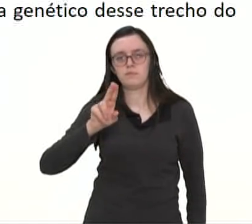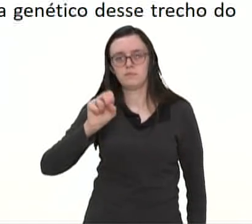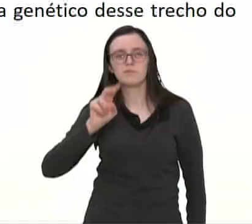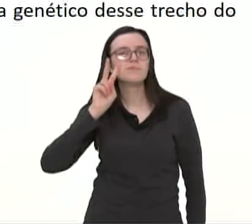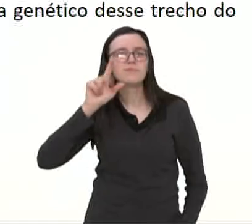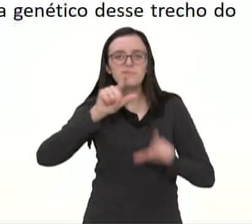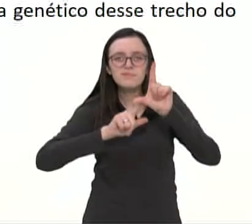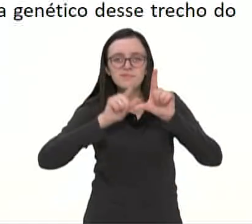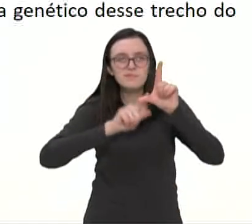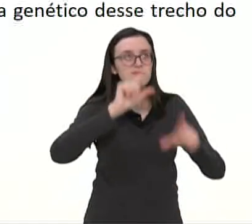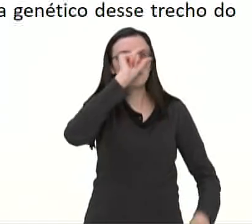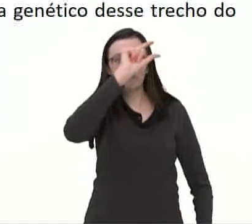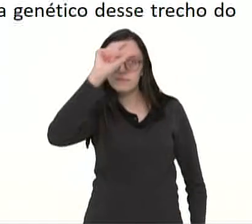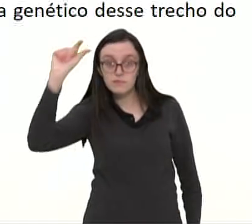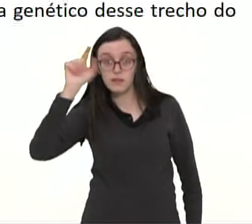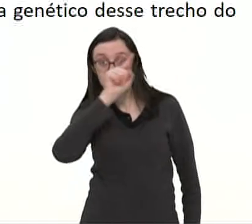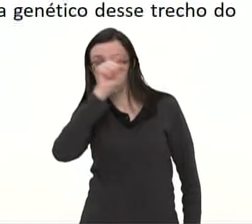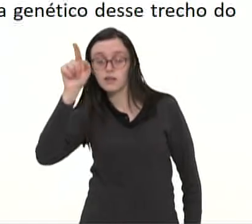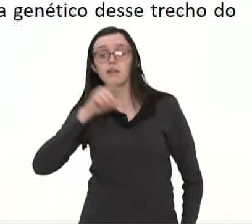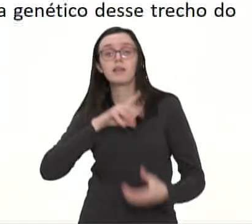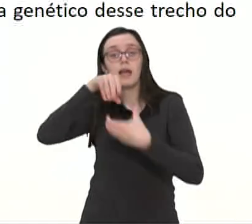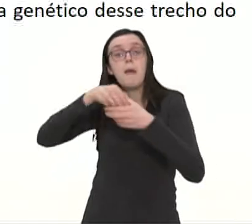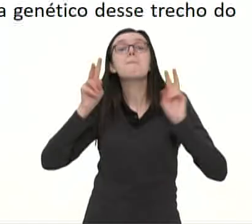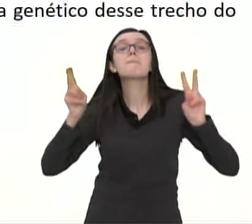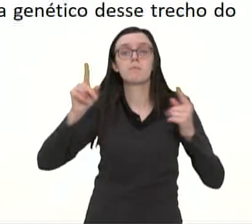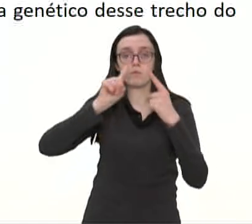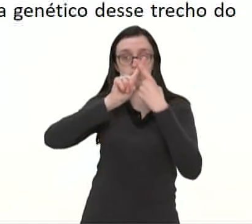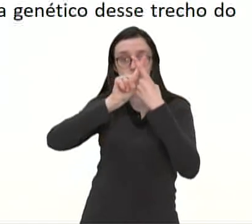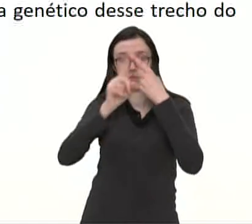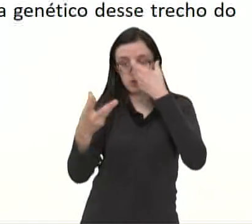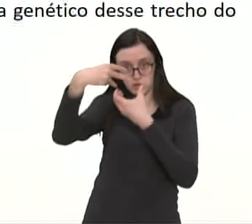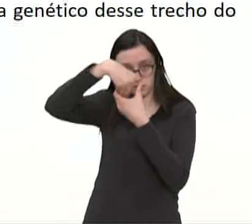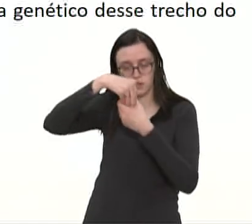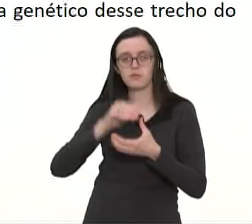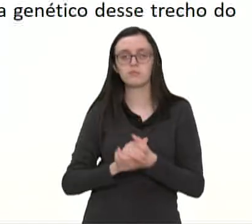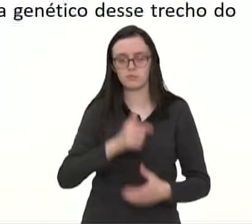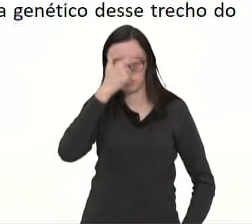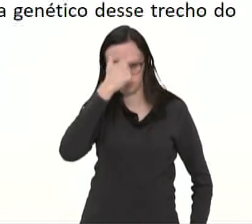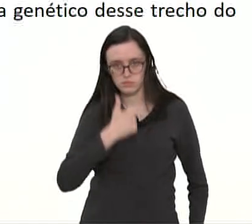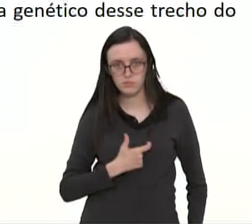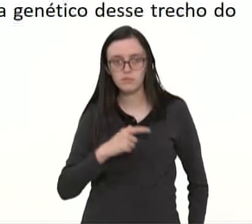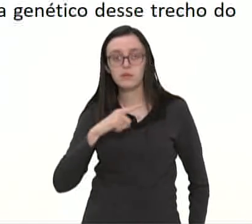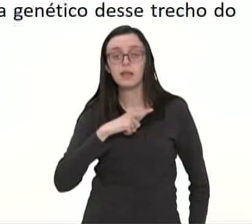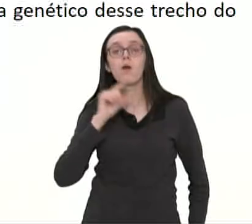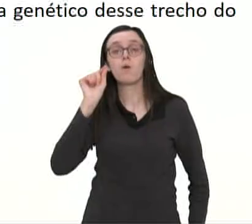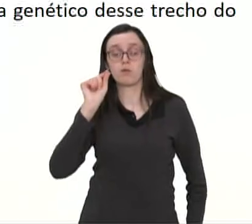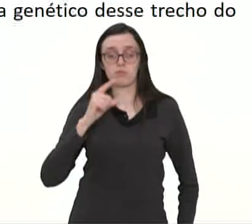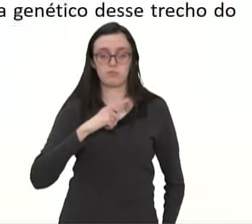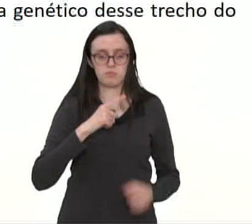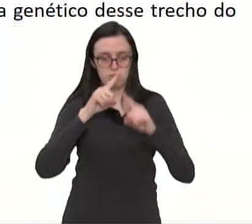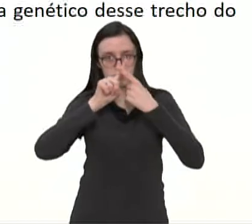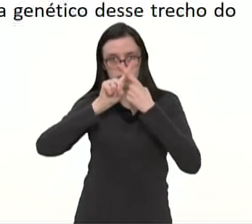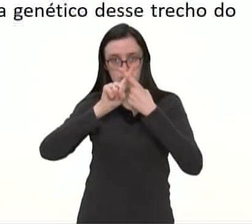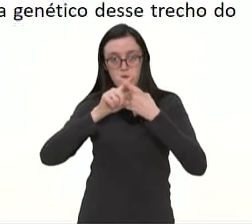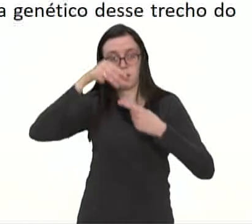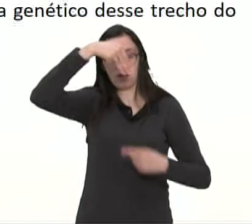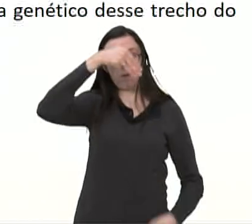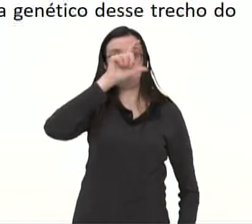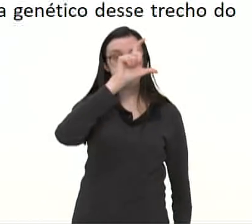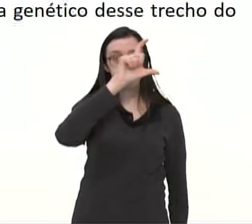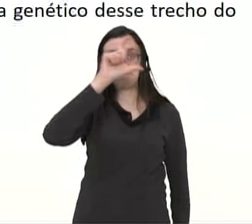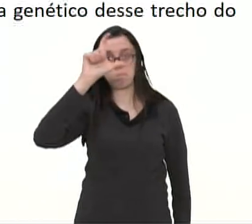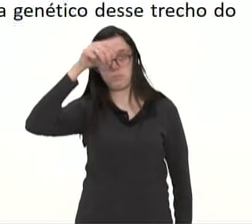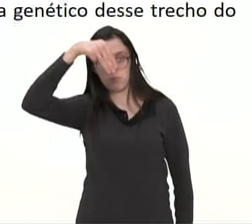e P estão localizados em um mesmo cromossomo. O indivíduo homozigótico para os alelos Mzão,